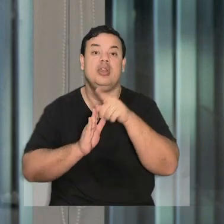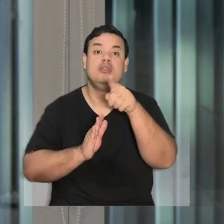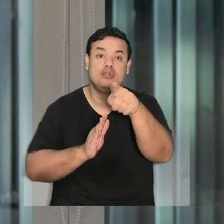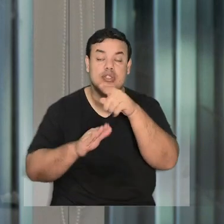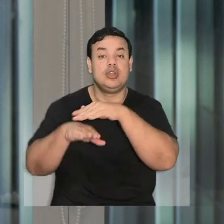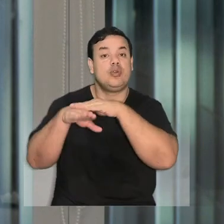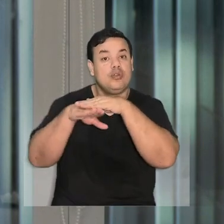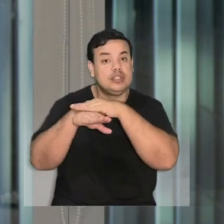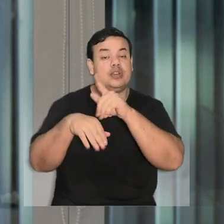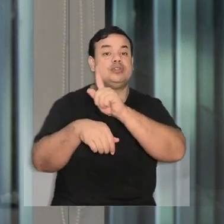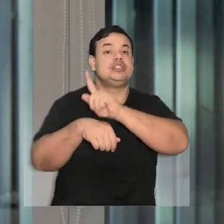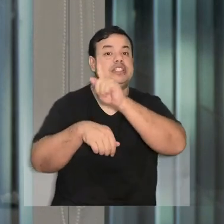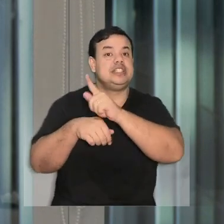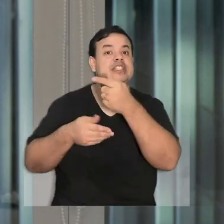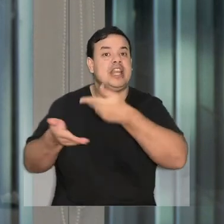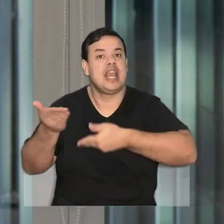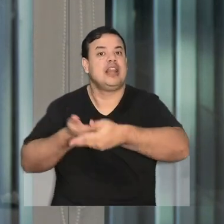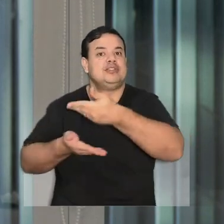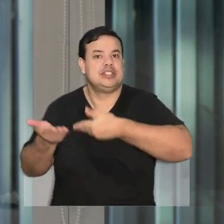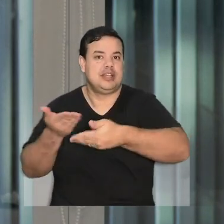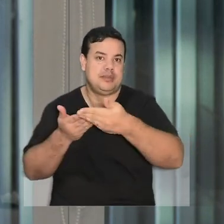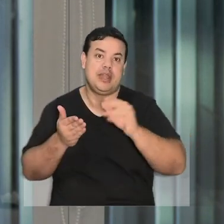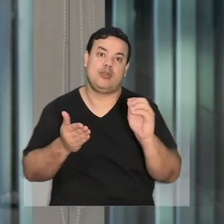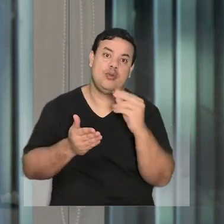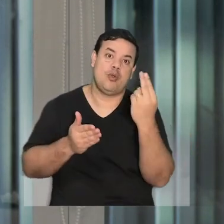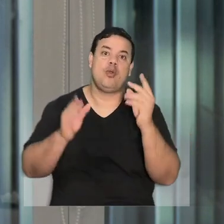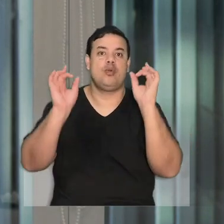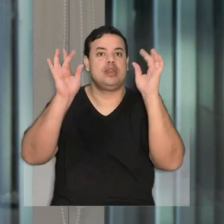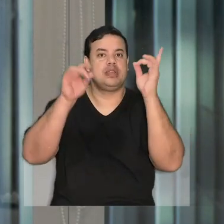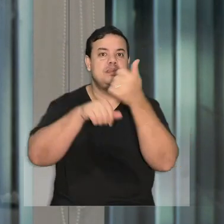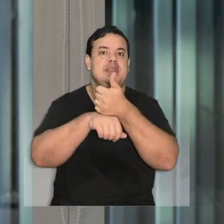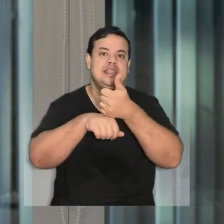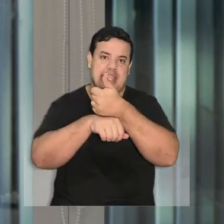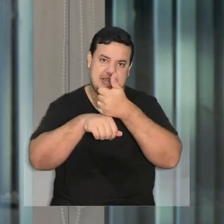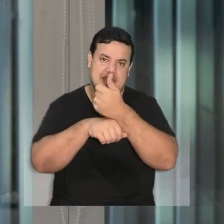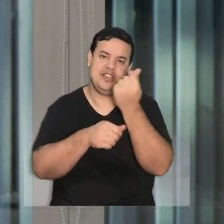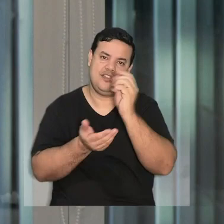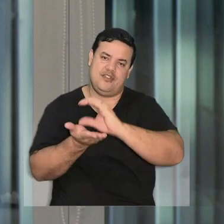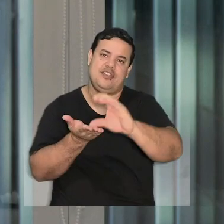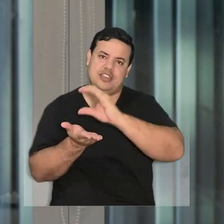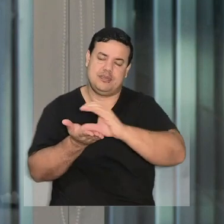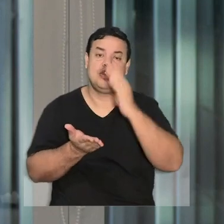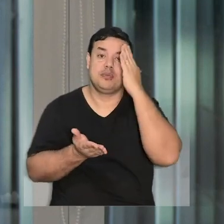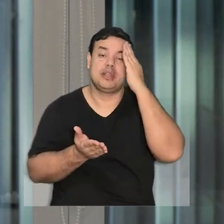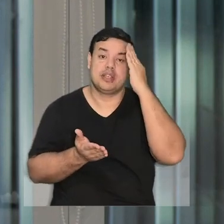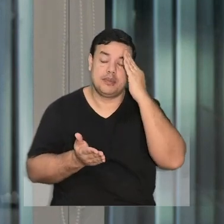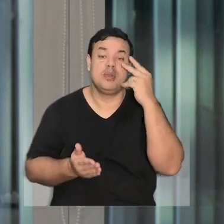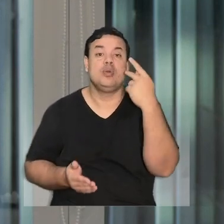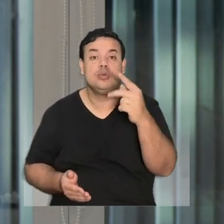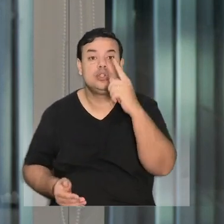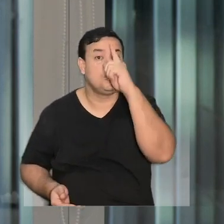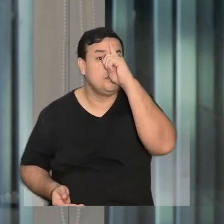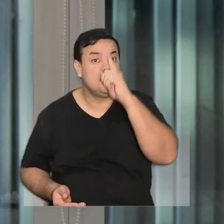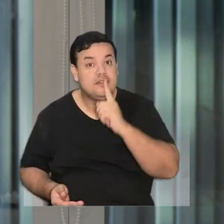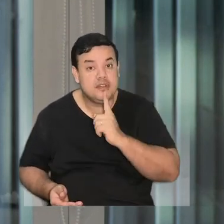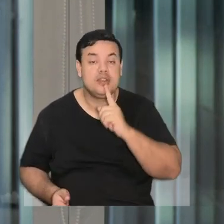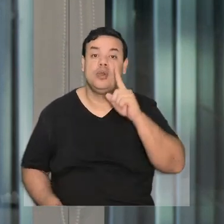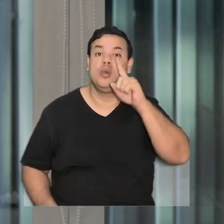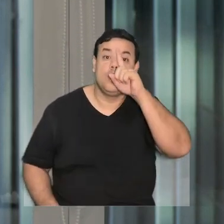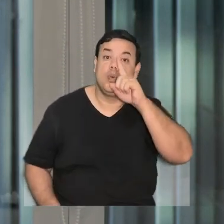seu gerente de relacionamento para que juntos façam as estratégias de acordo com o seu perfil, grau de